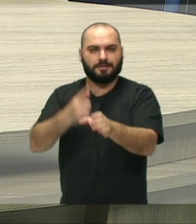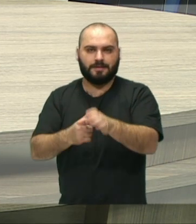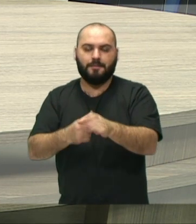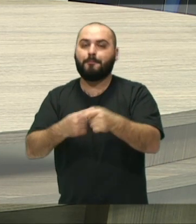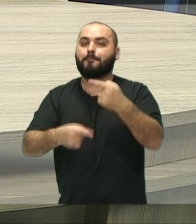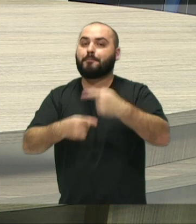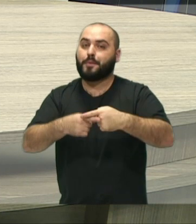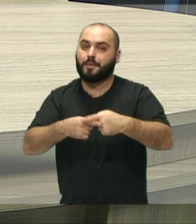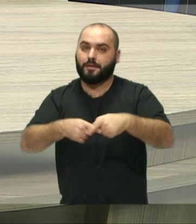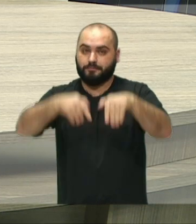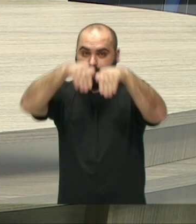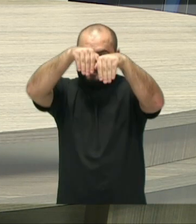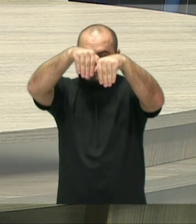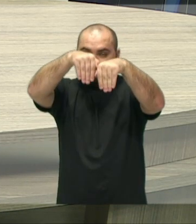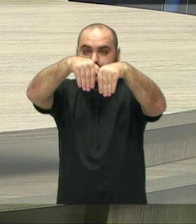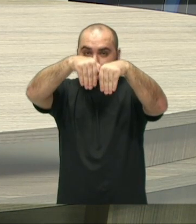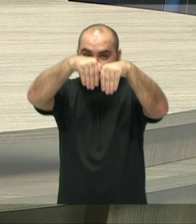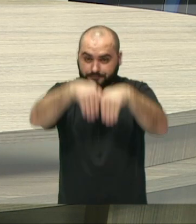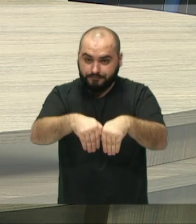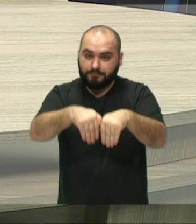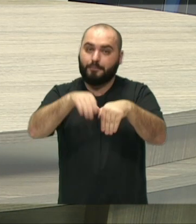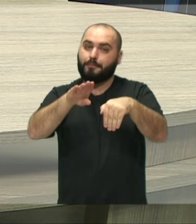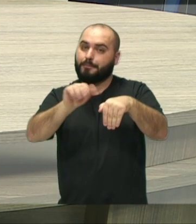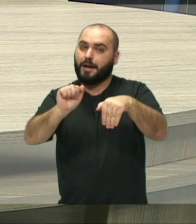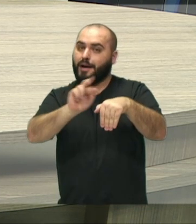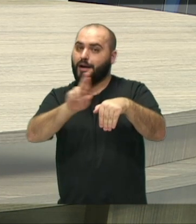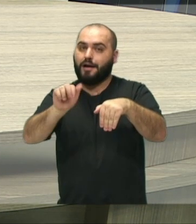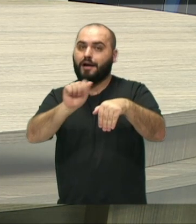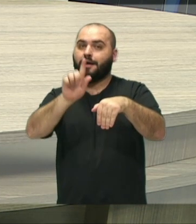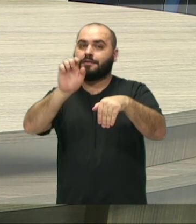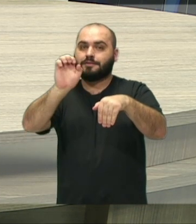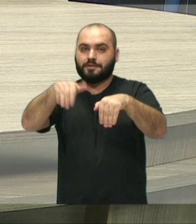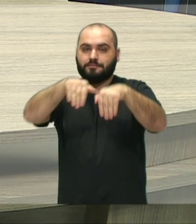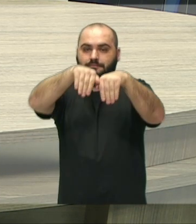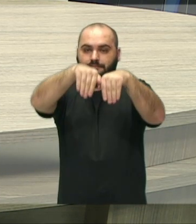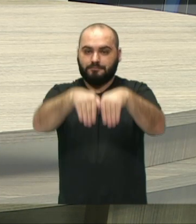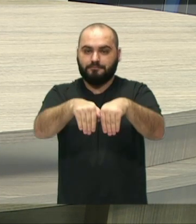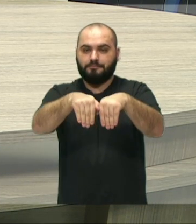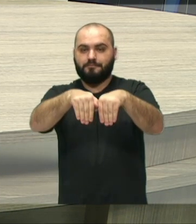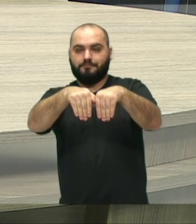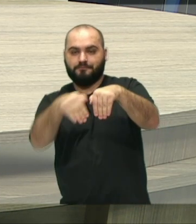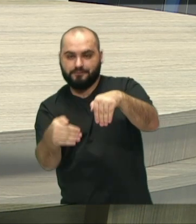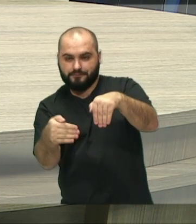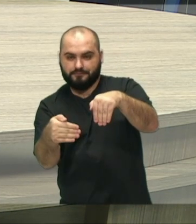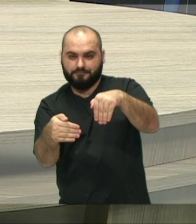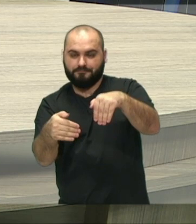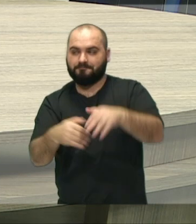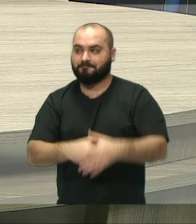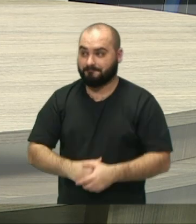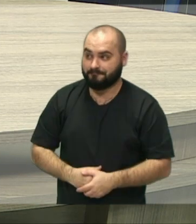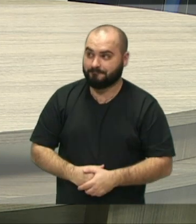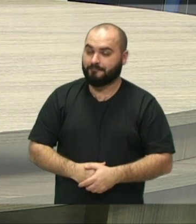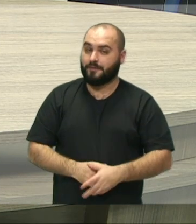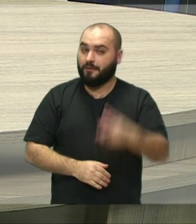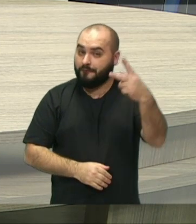rompimento da barragem do Itajaí-Mirim. Os vereadores aqui